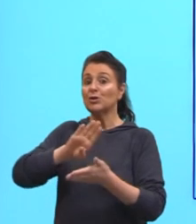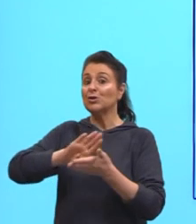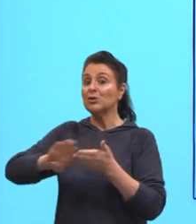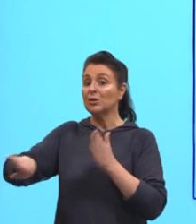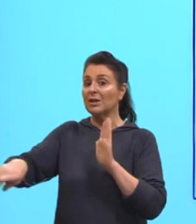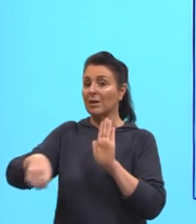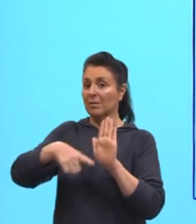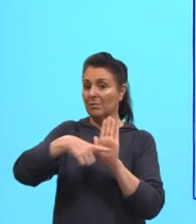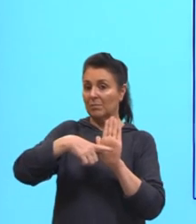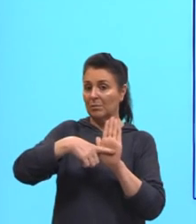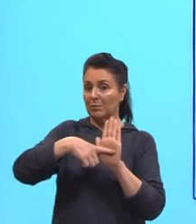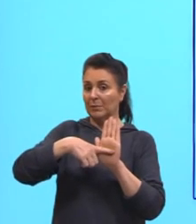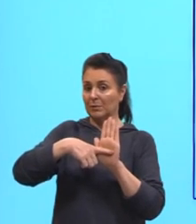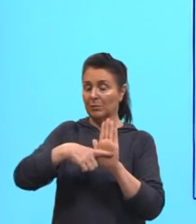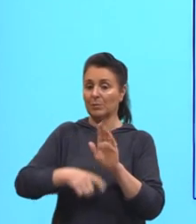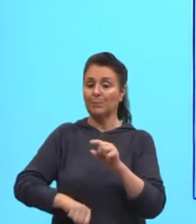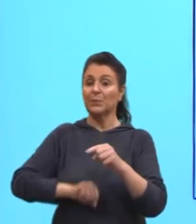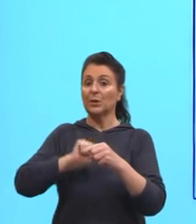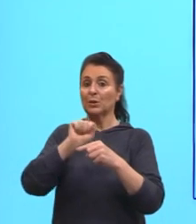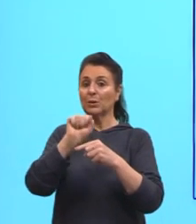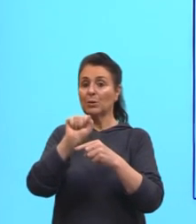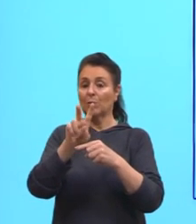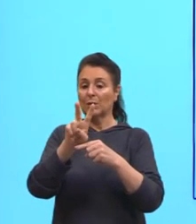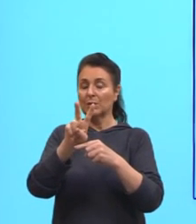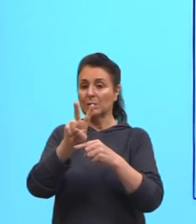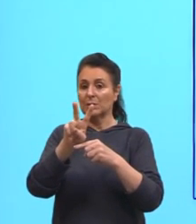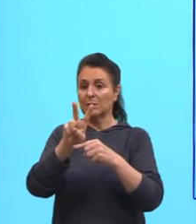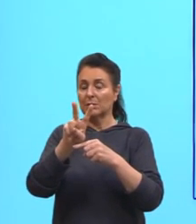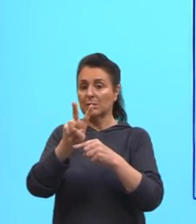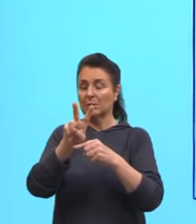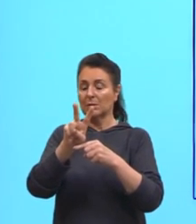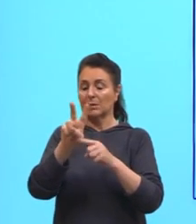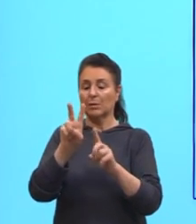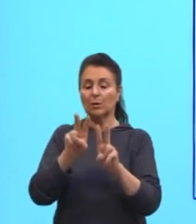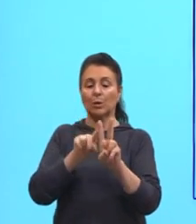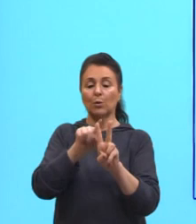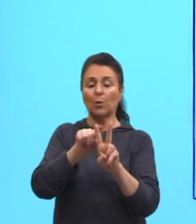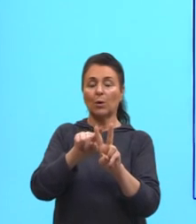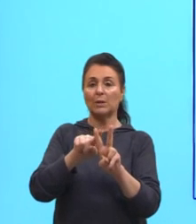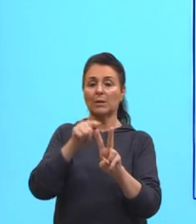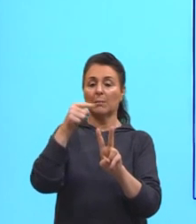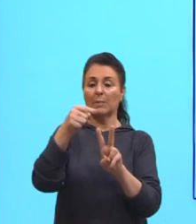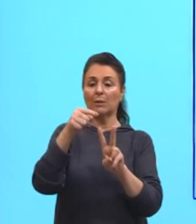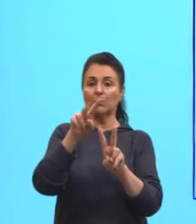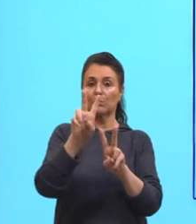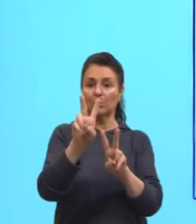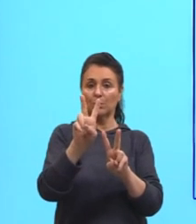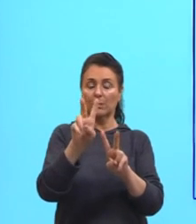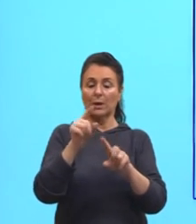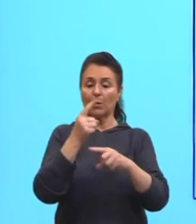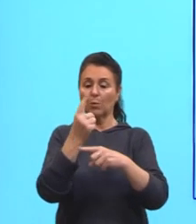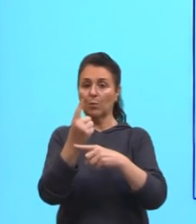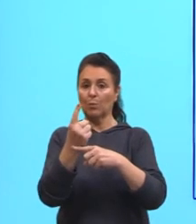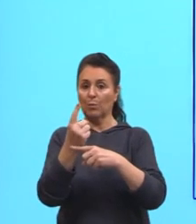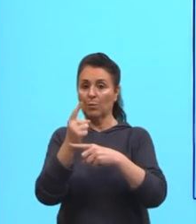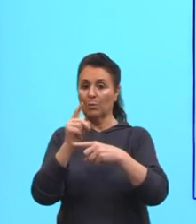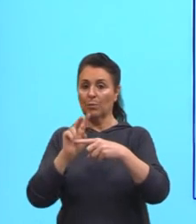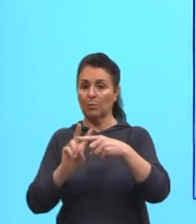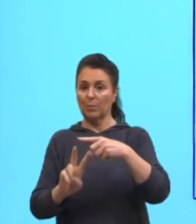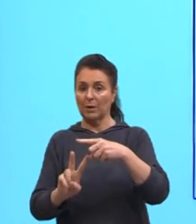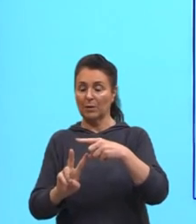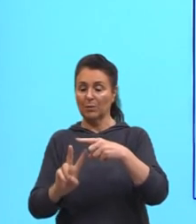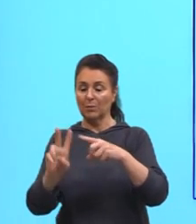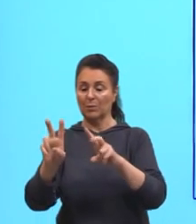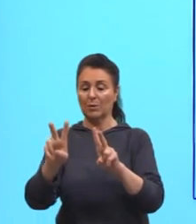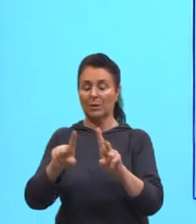então 2 elevado a menos 2 = um meio elevado a 2 Mas se por acaso